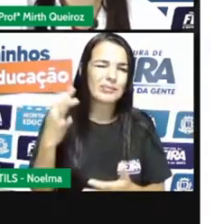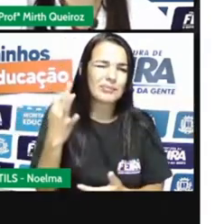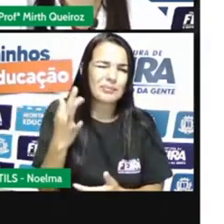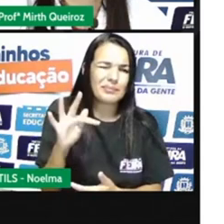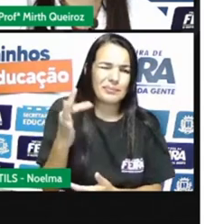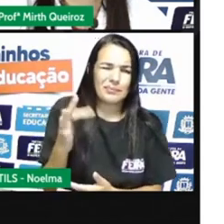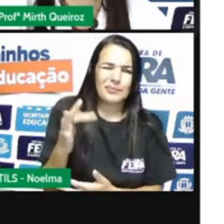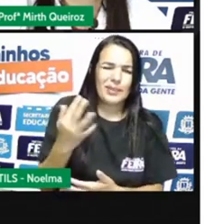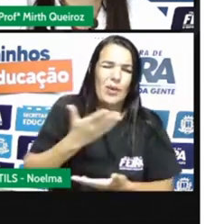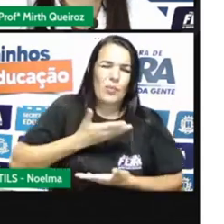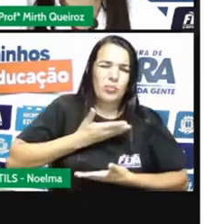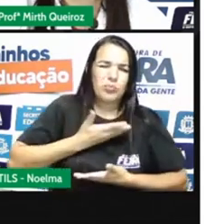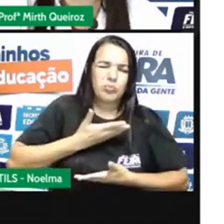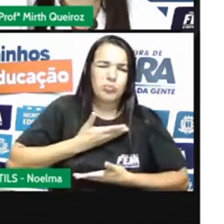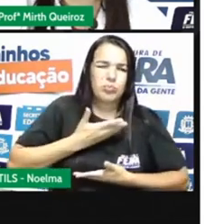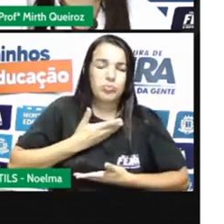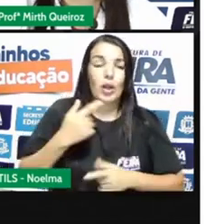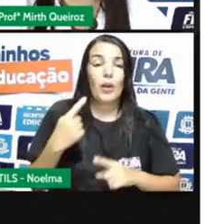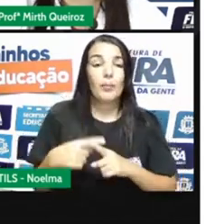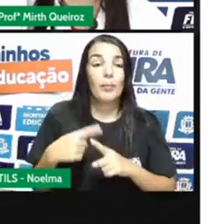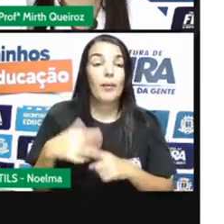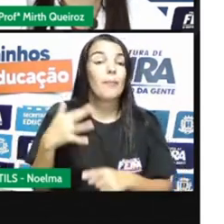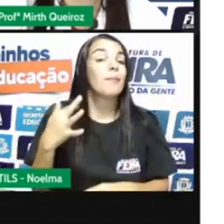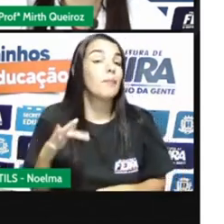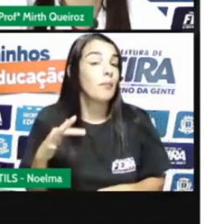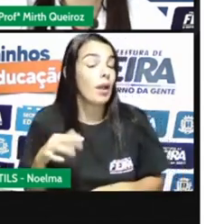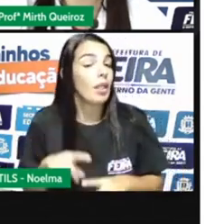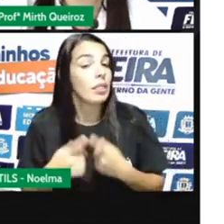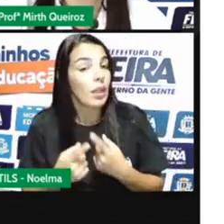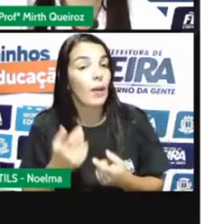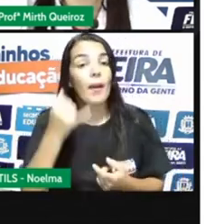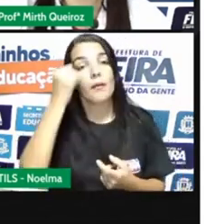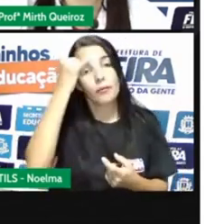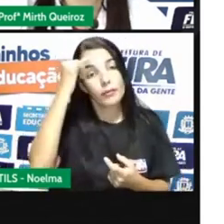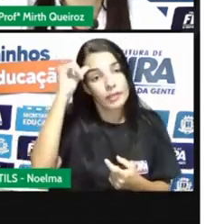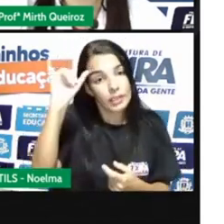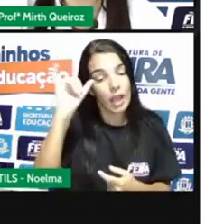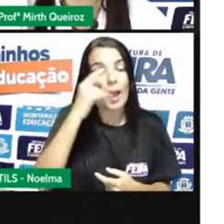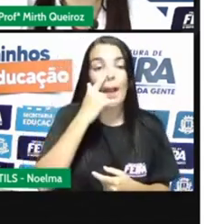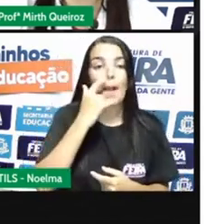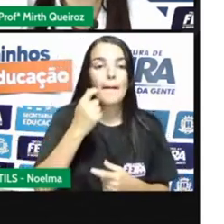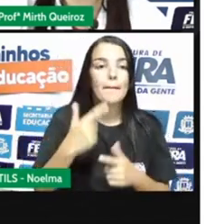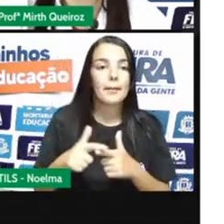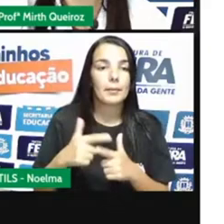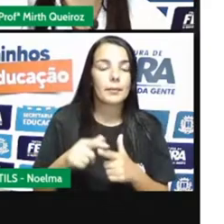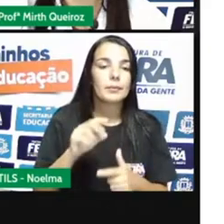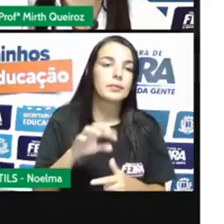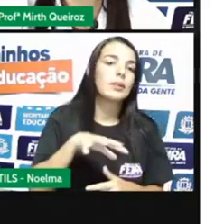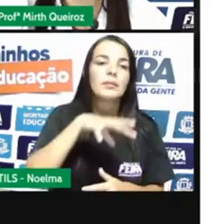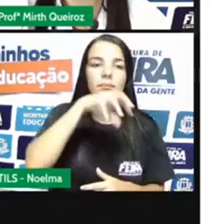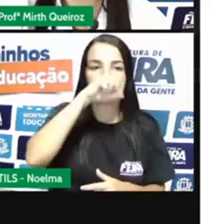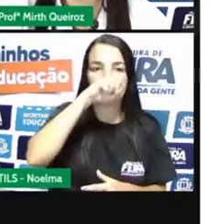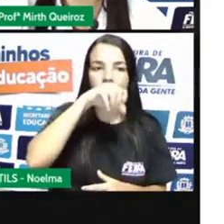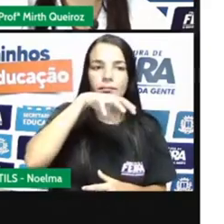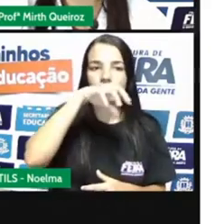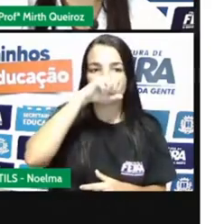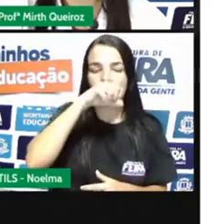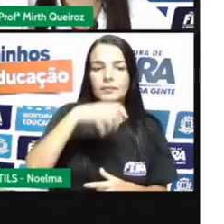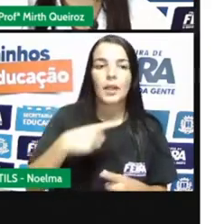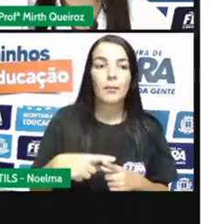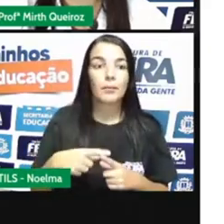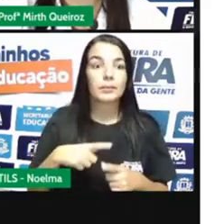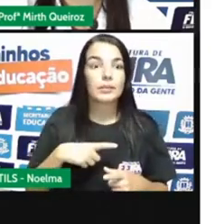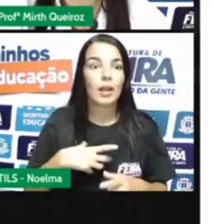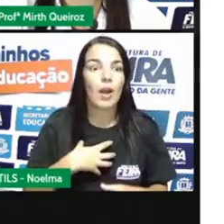organismo contra o esforço repetindo. No caso de crianças com problemas respiratórios, essa reação pode causar uma